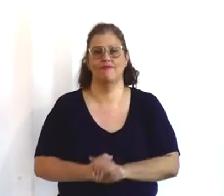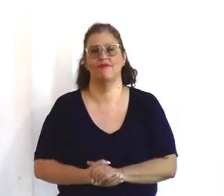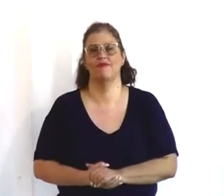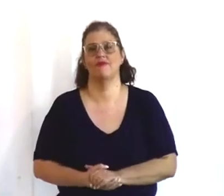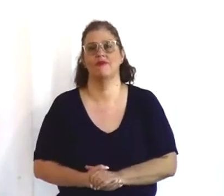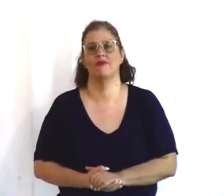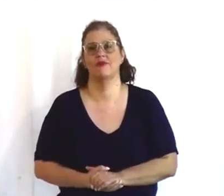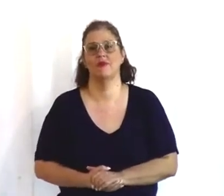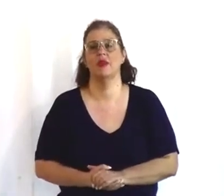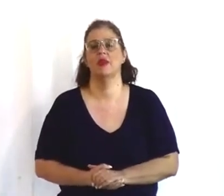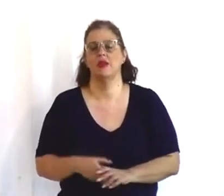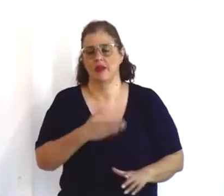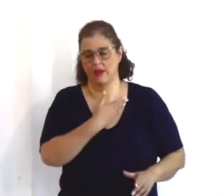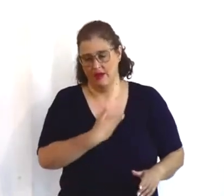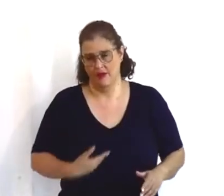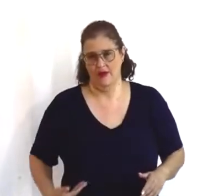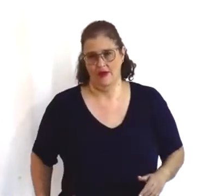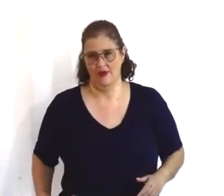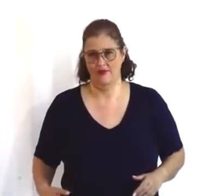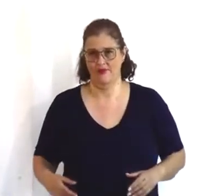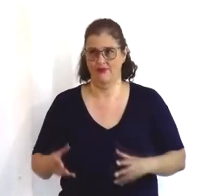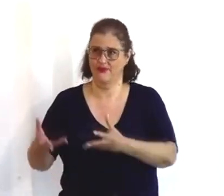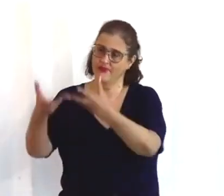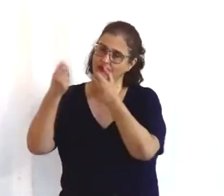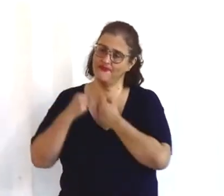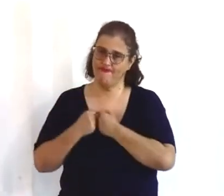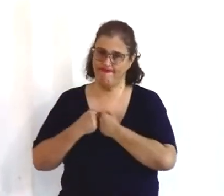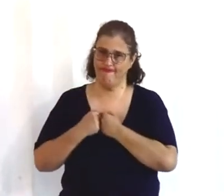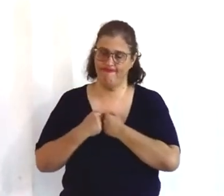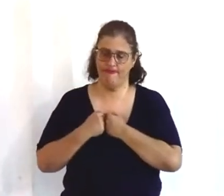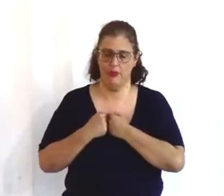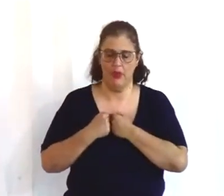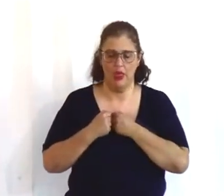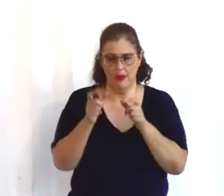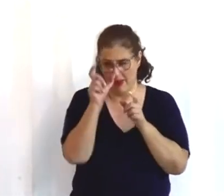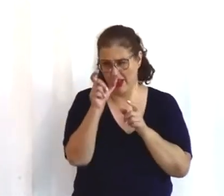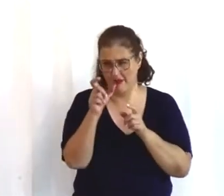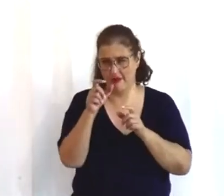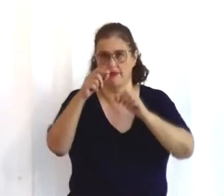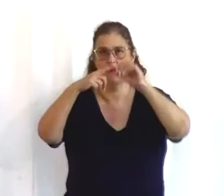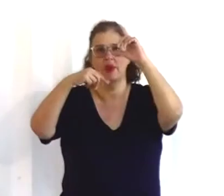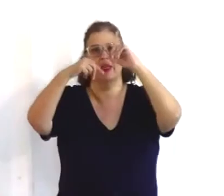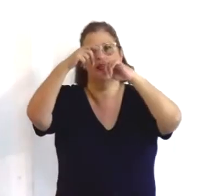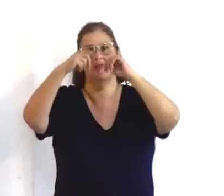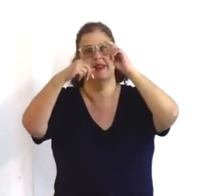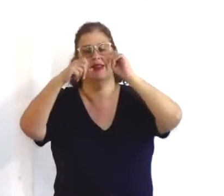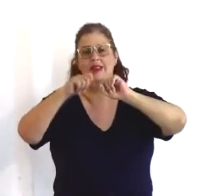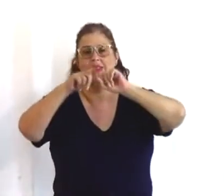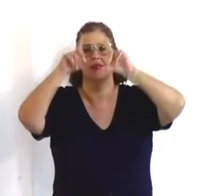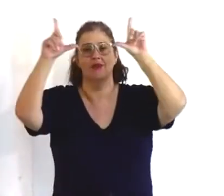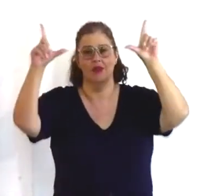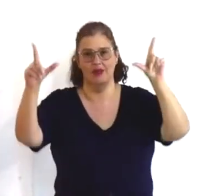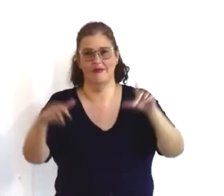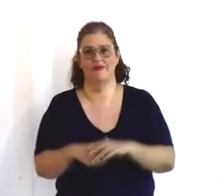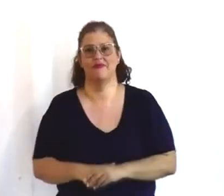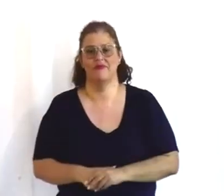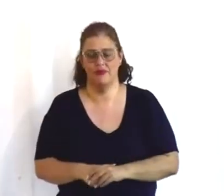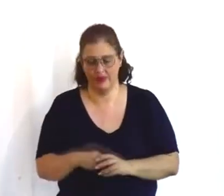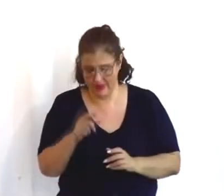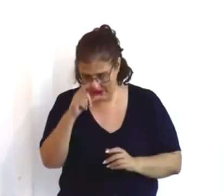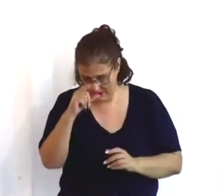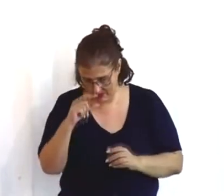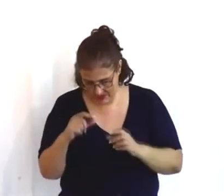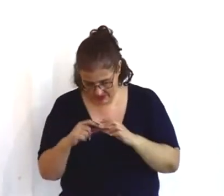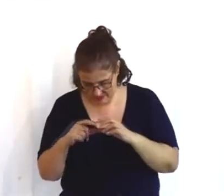a autoridade. A expressão estrela da manhã que aparece aqui no finalzinho, ela está no minúsculo na primeira palavra, mas quando você vai lá